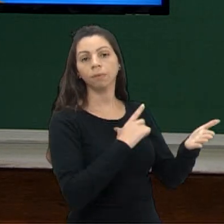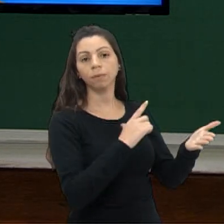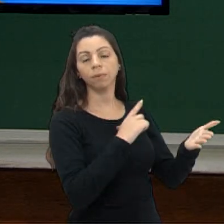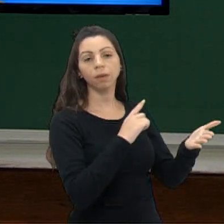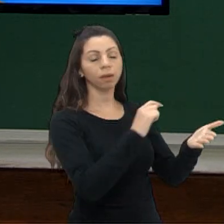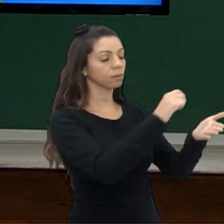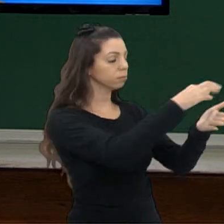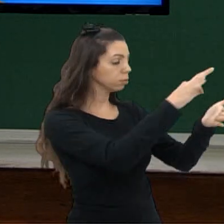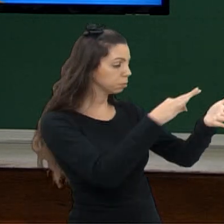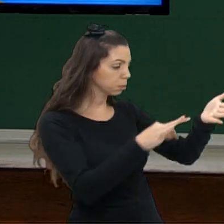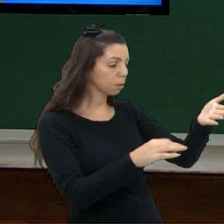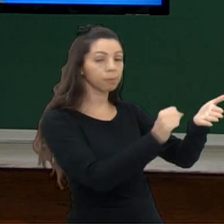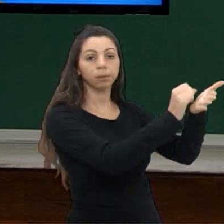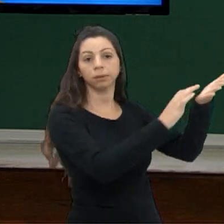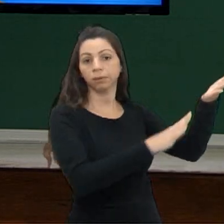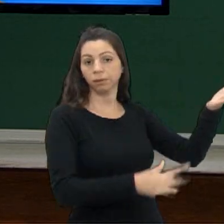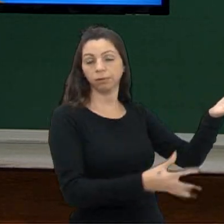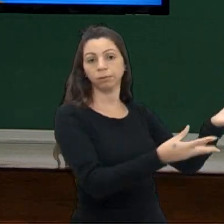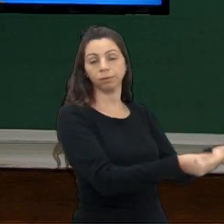exercícios para ser retirada.